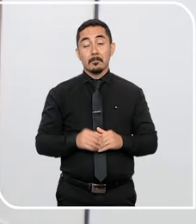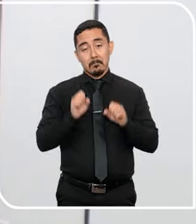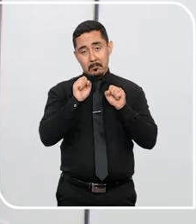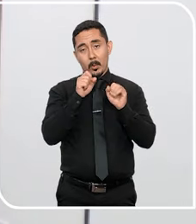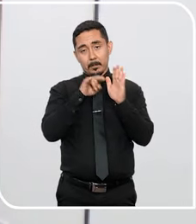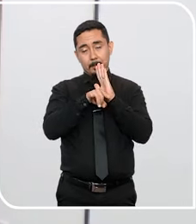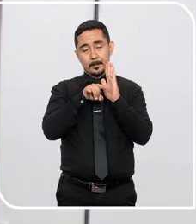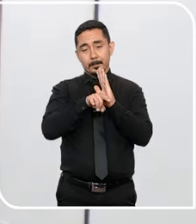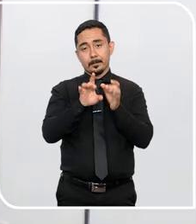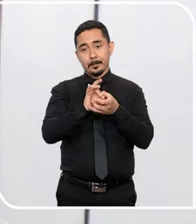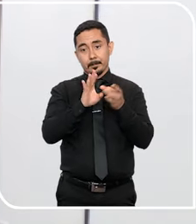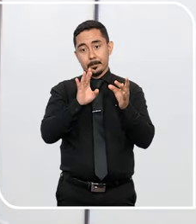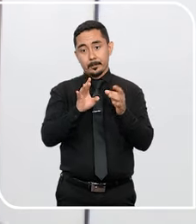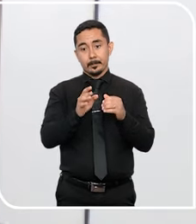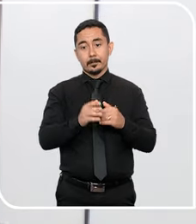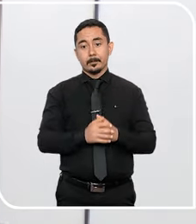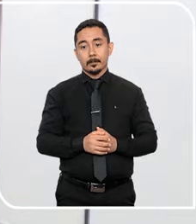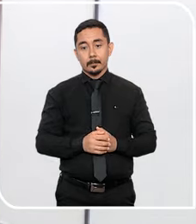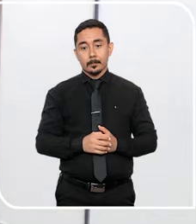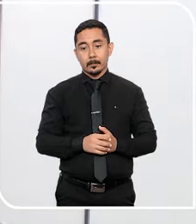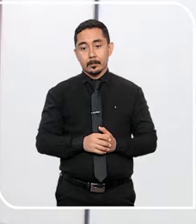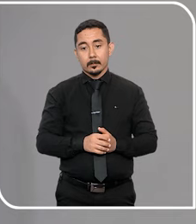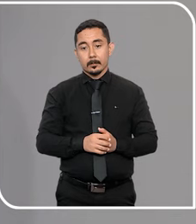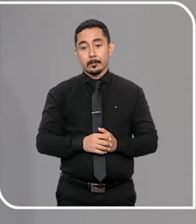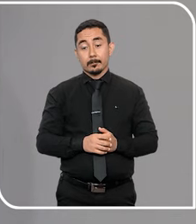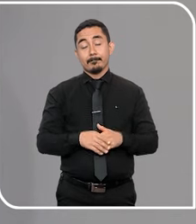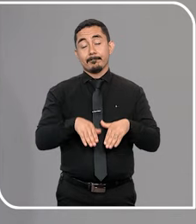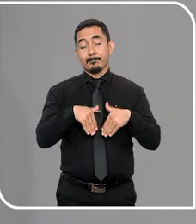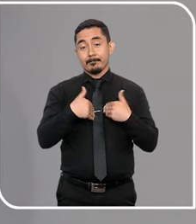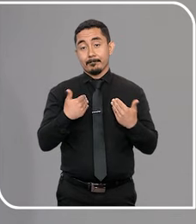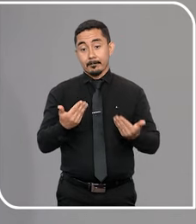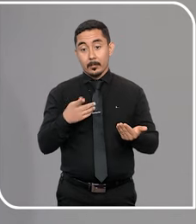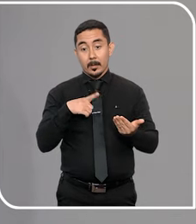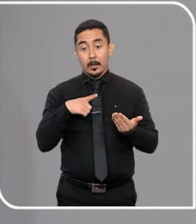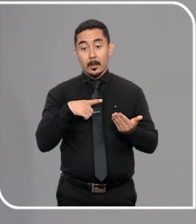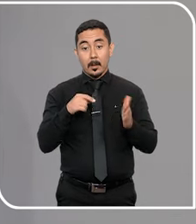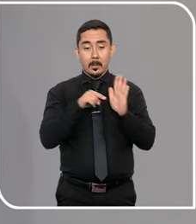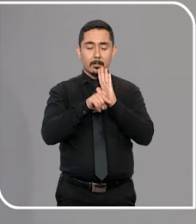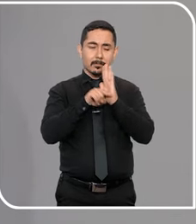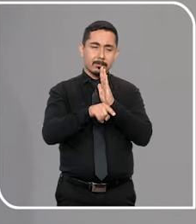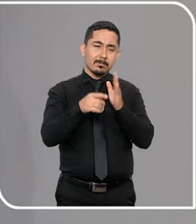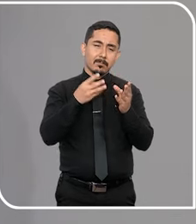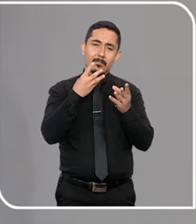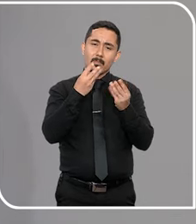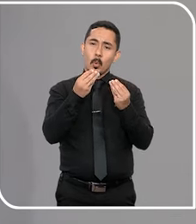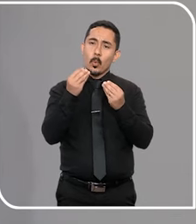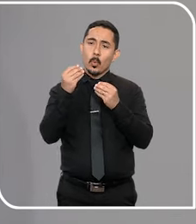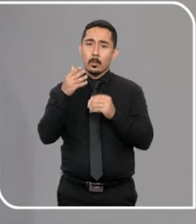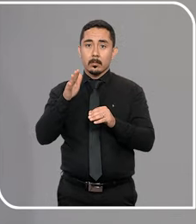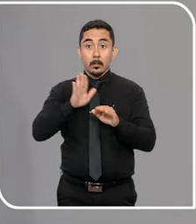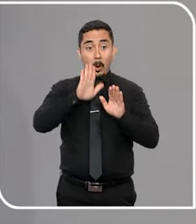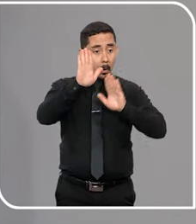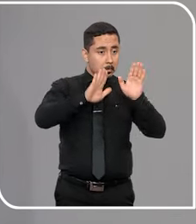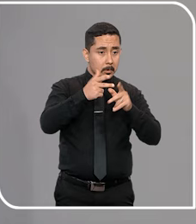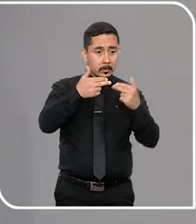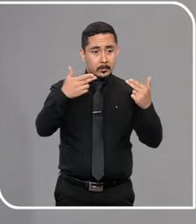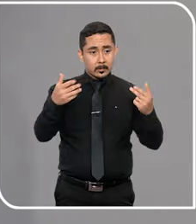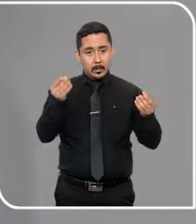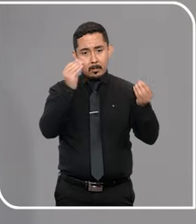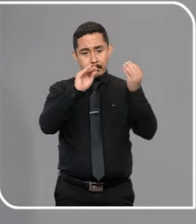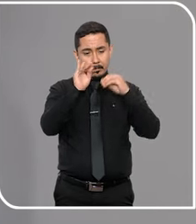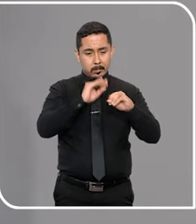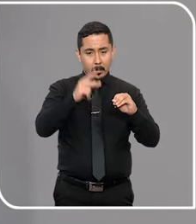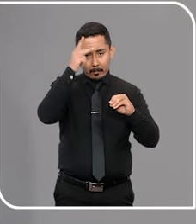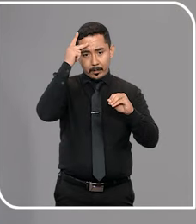seguir com as perguntas Rebeca Então a gente tem um monte de comentário aqui maravilhoso